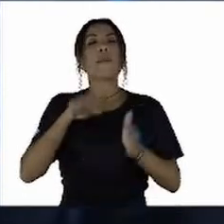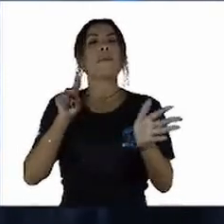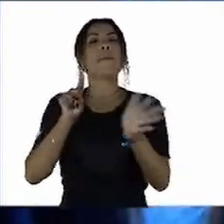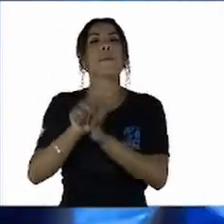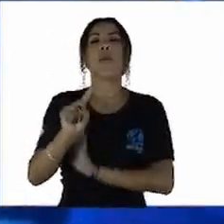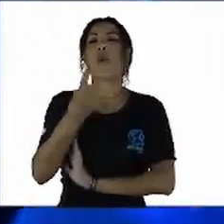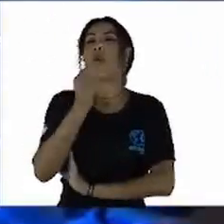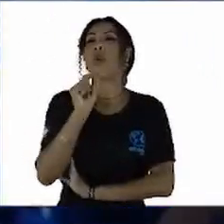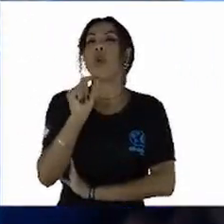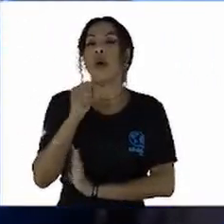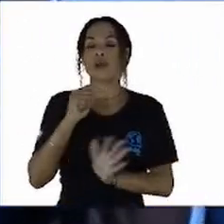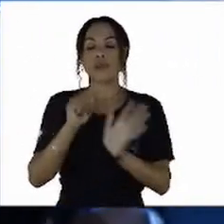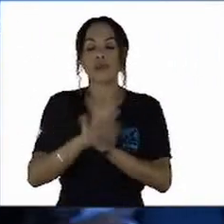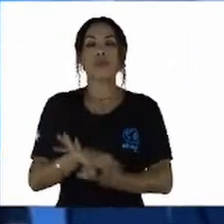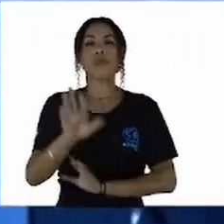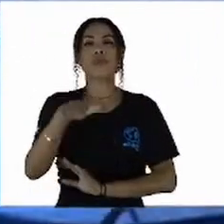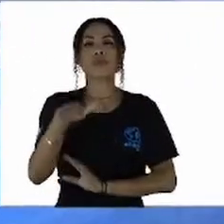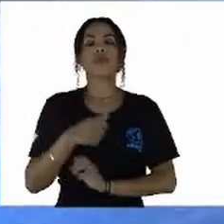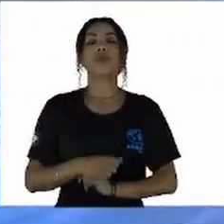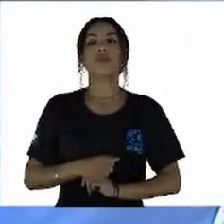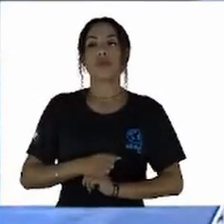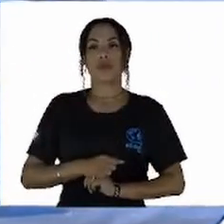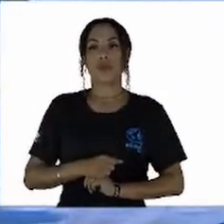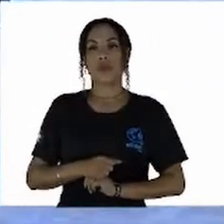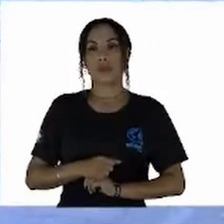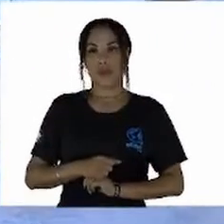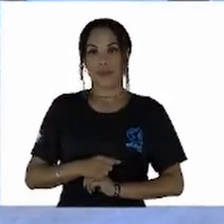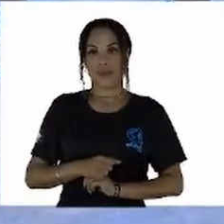que eu vou te fazer, Caroline, é